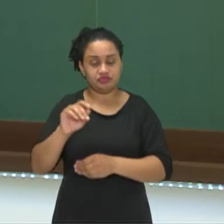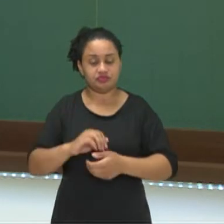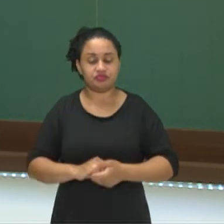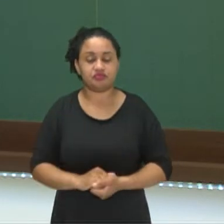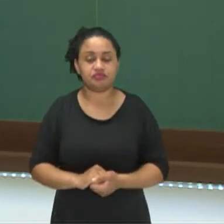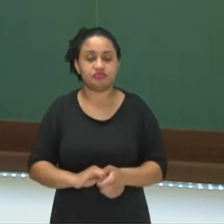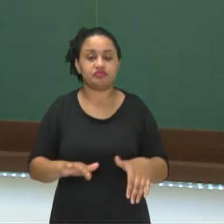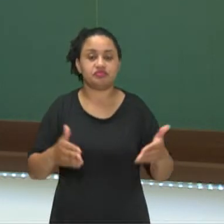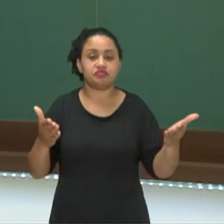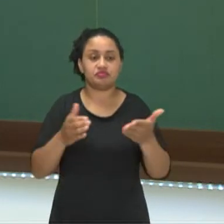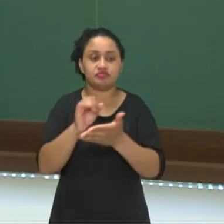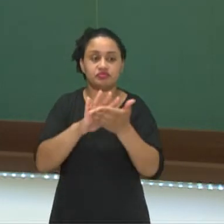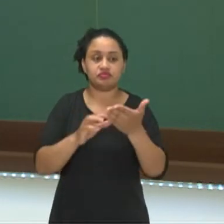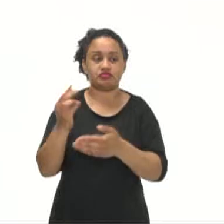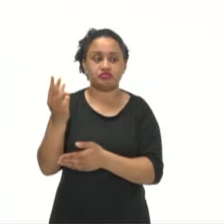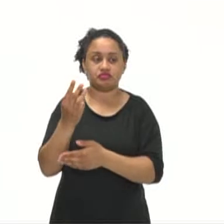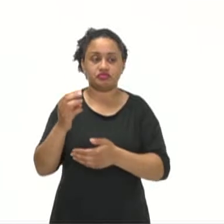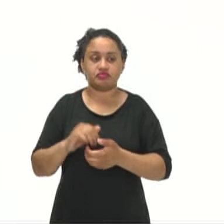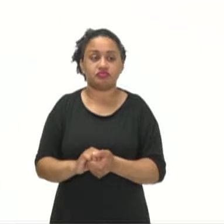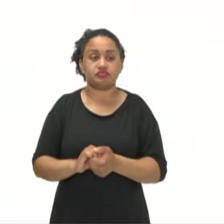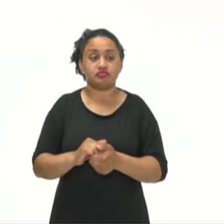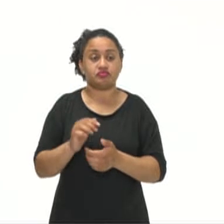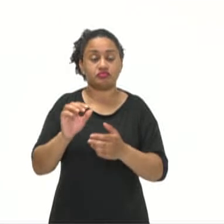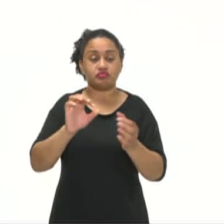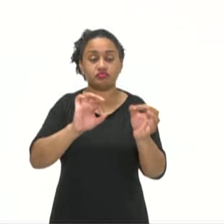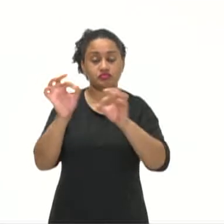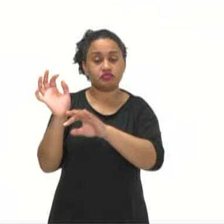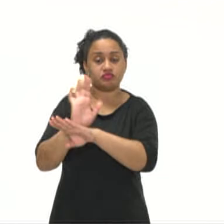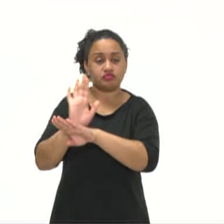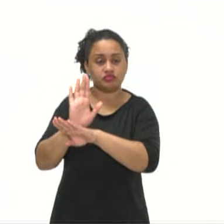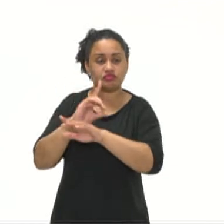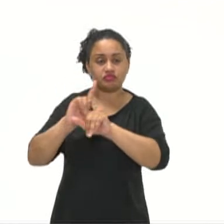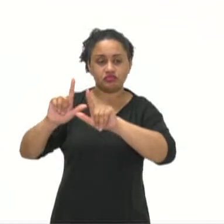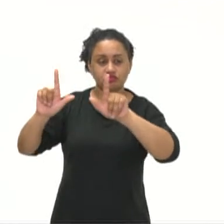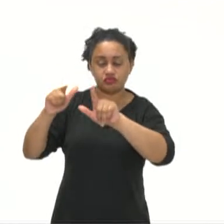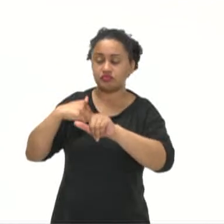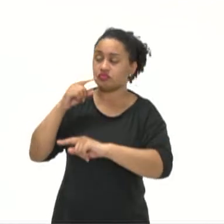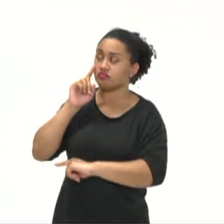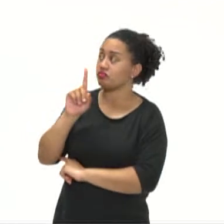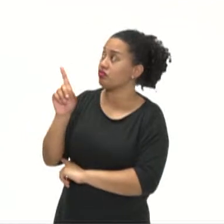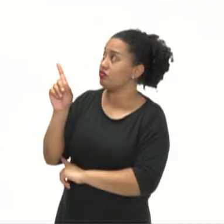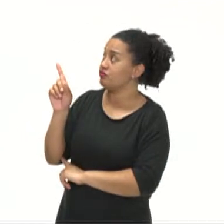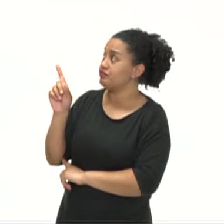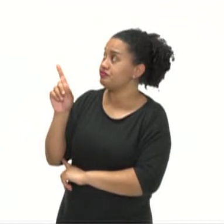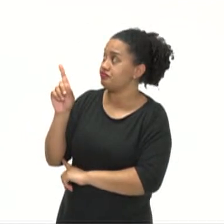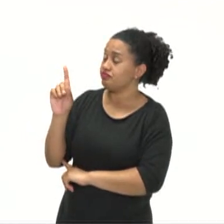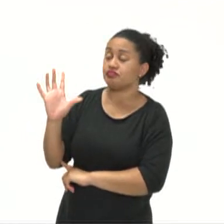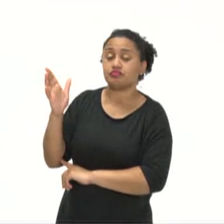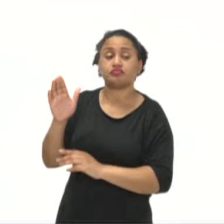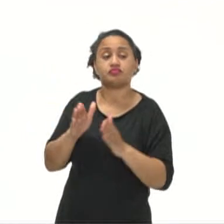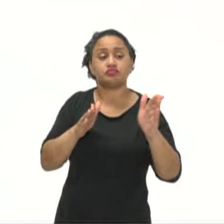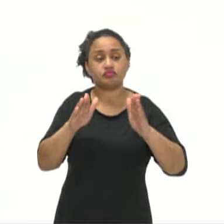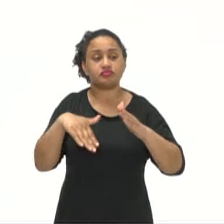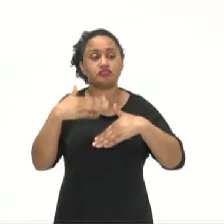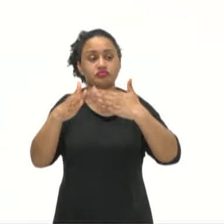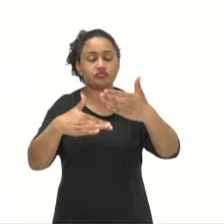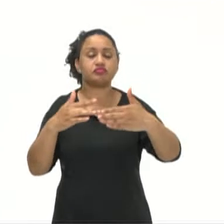Vamos então na terceira atividade. Na animação ao lado, está ocorrendo uma fase do desenvolvimento